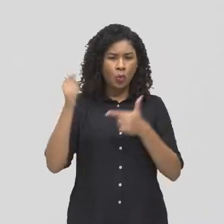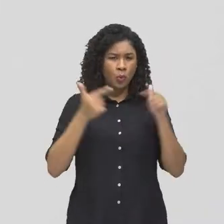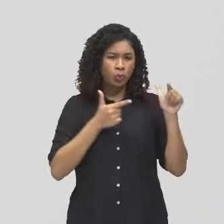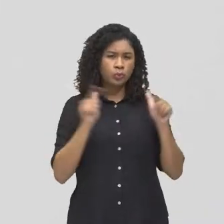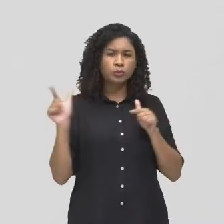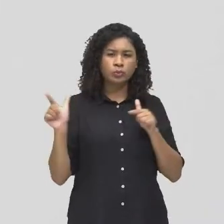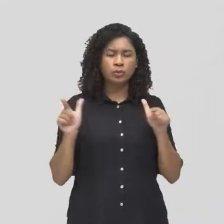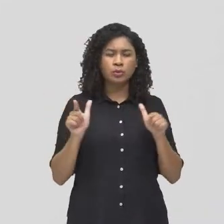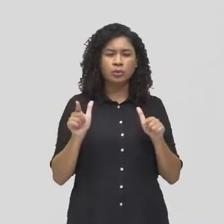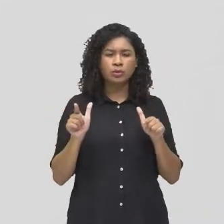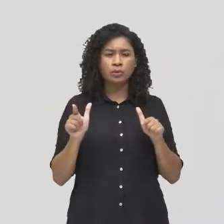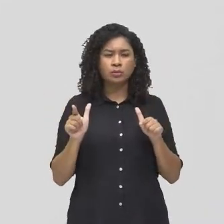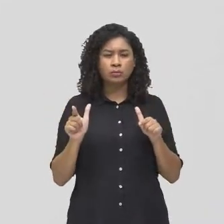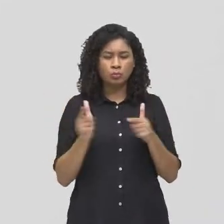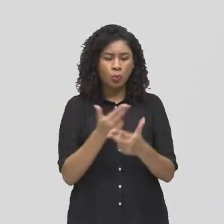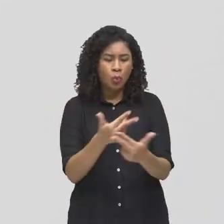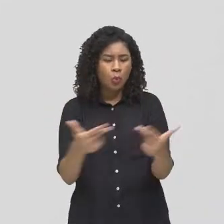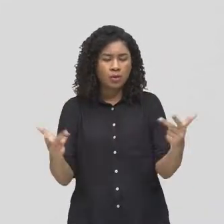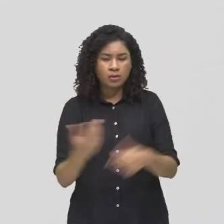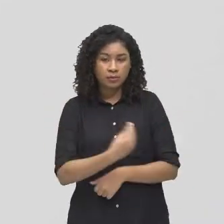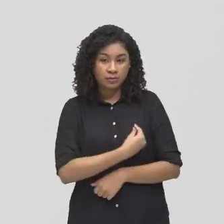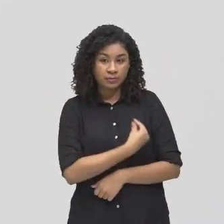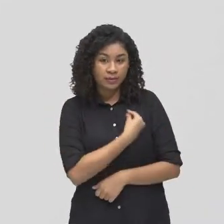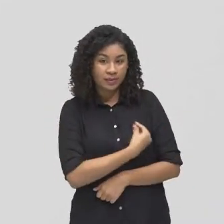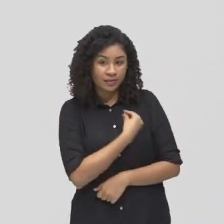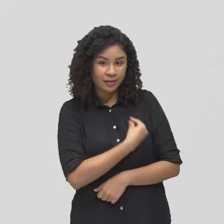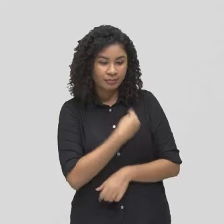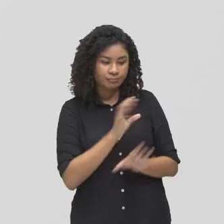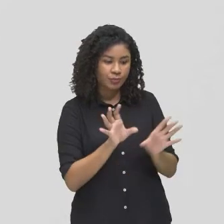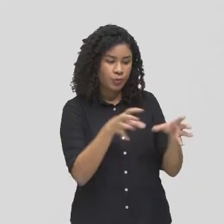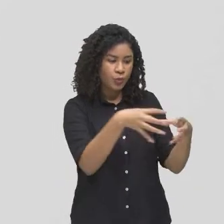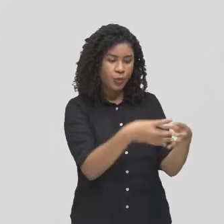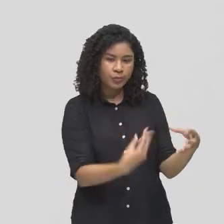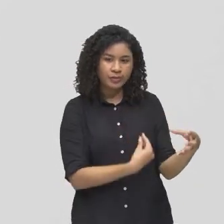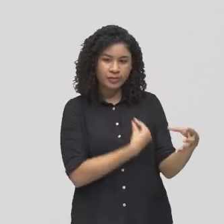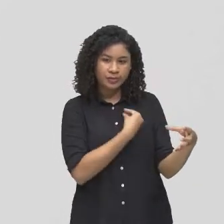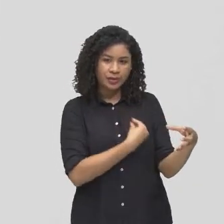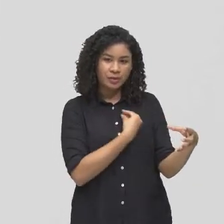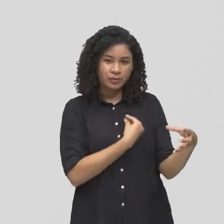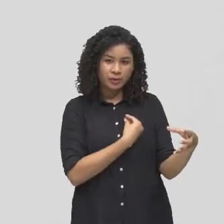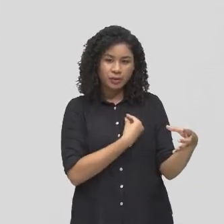os seres vivos seria a dimensão da consciência.